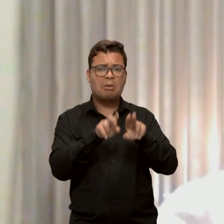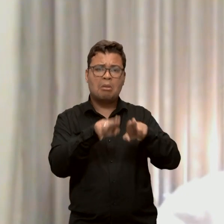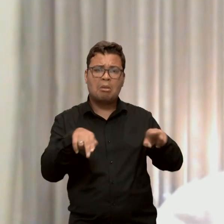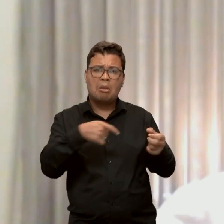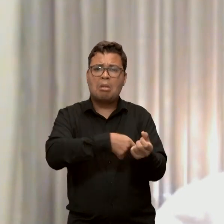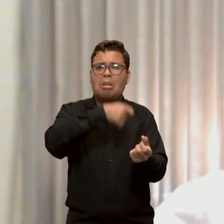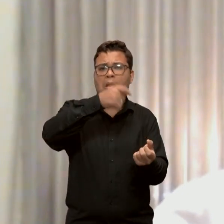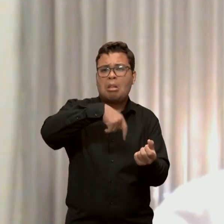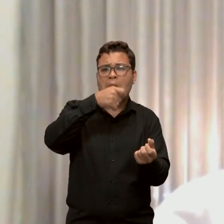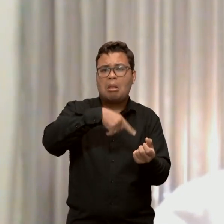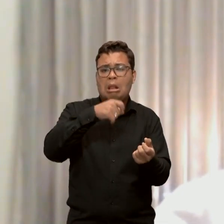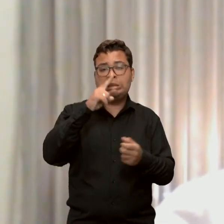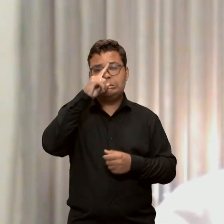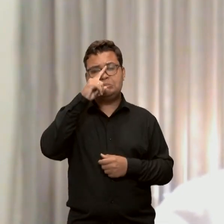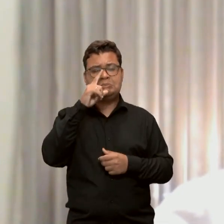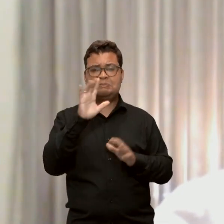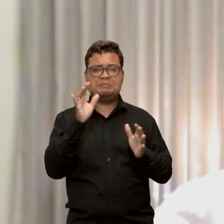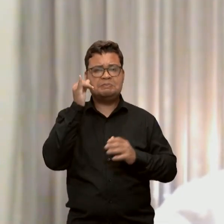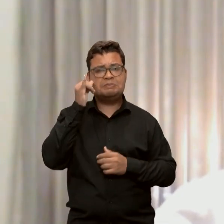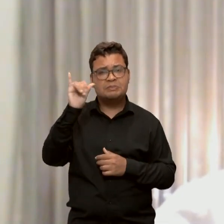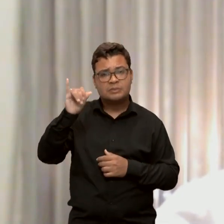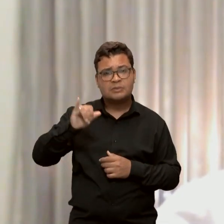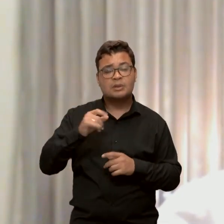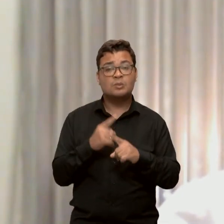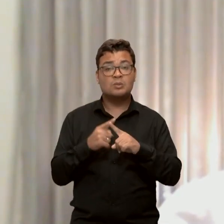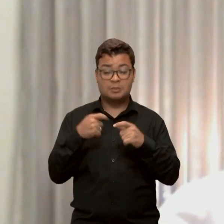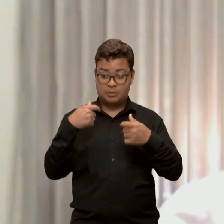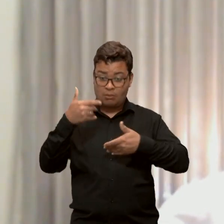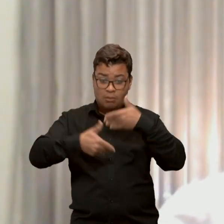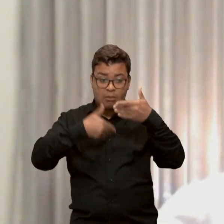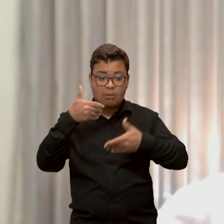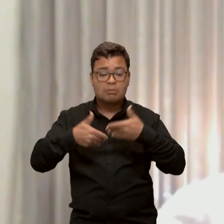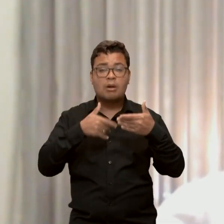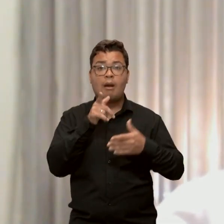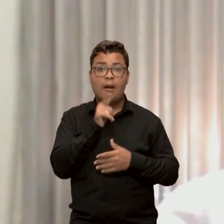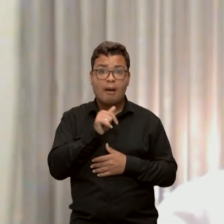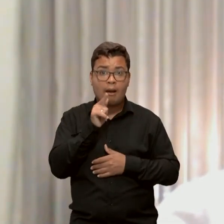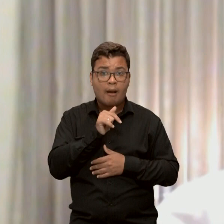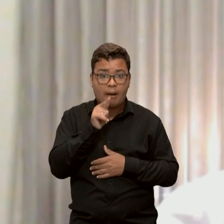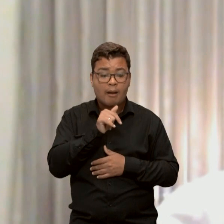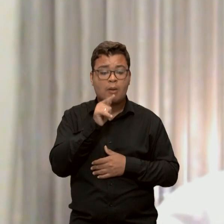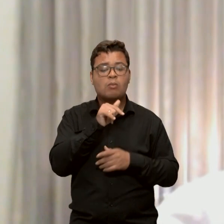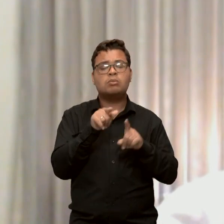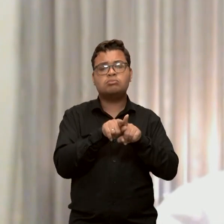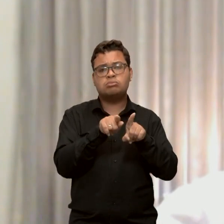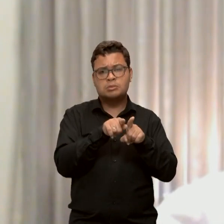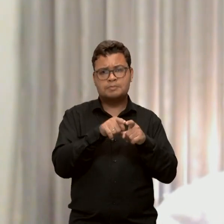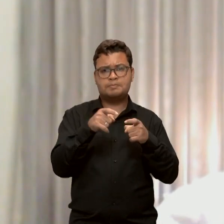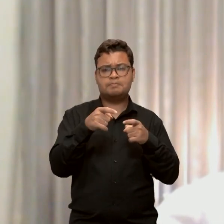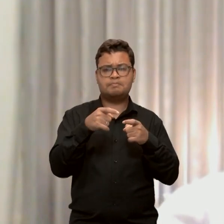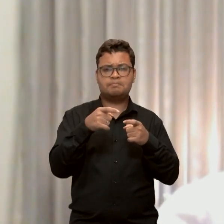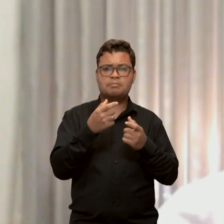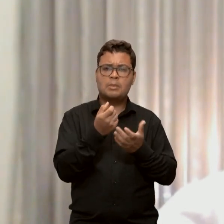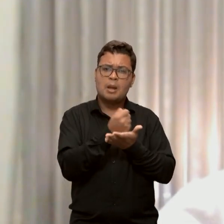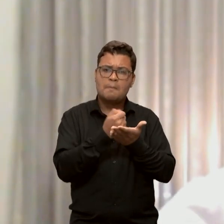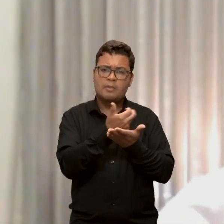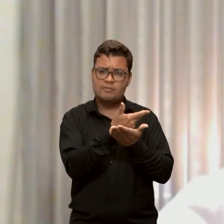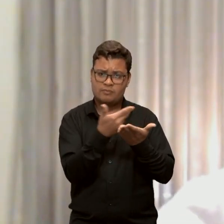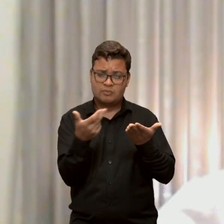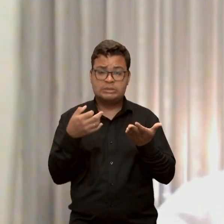privado ou público, no início da doença, porque todas essas doenças, quando bem conduzidas, tem menos